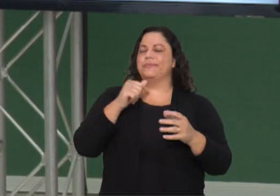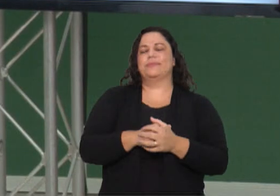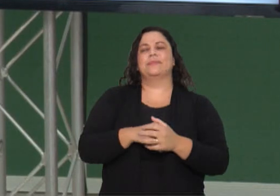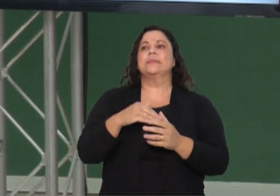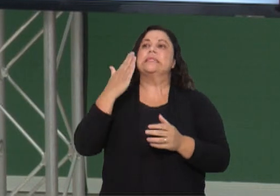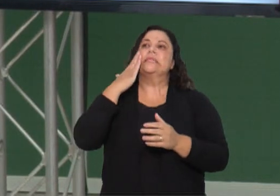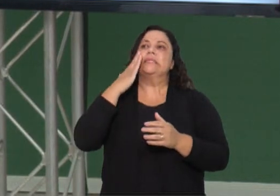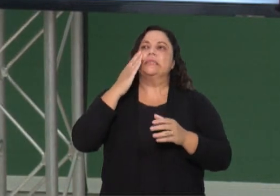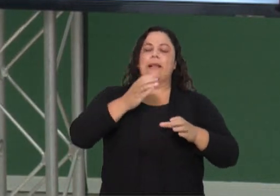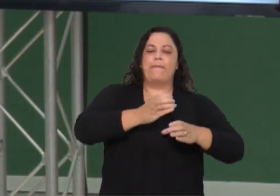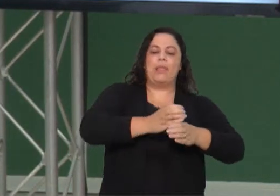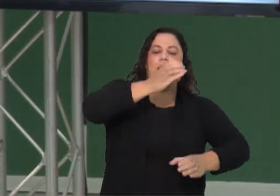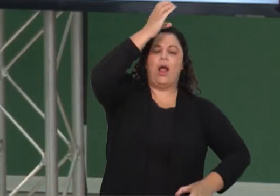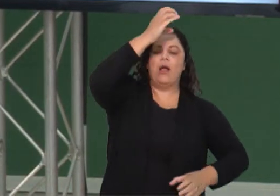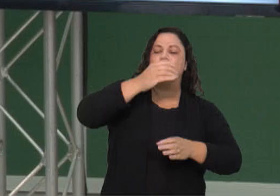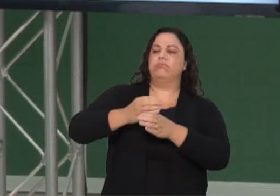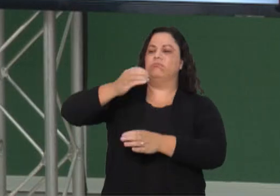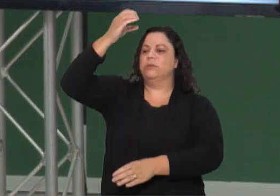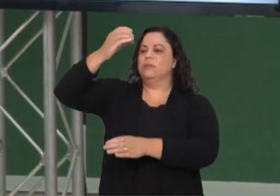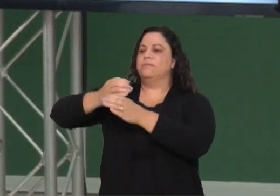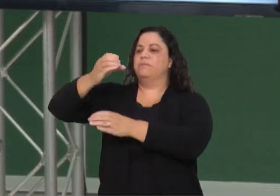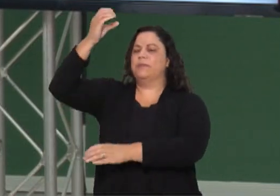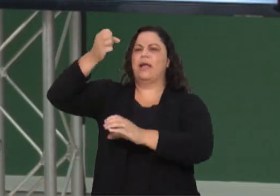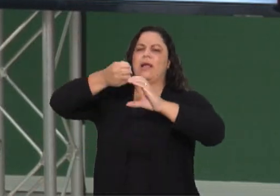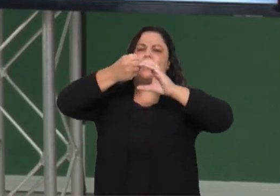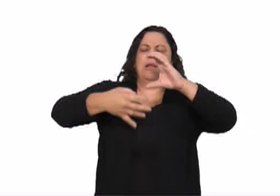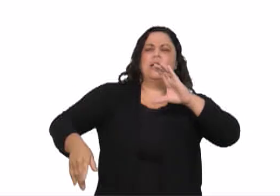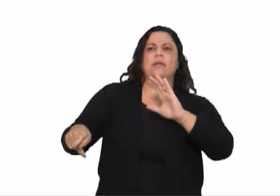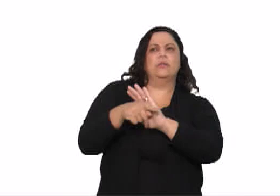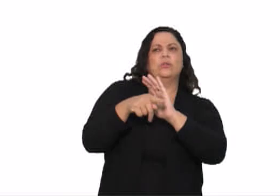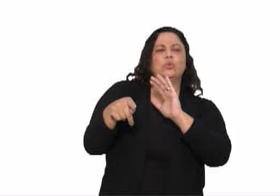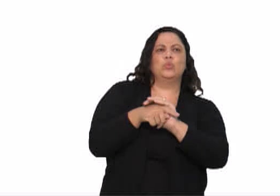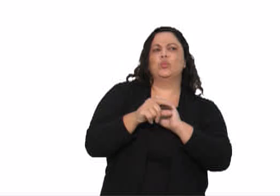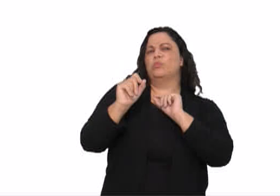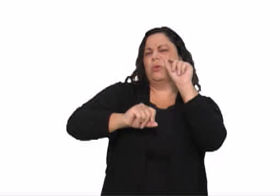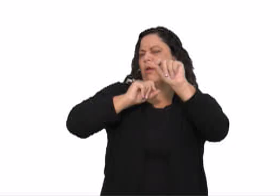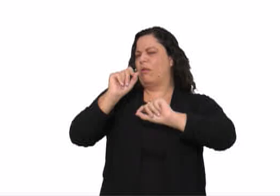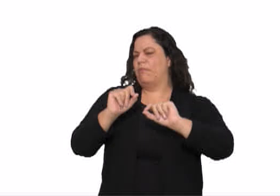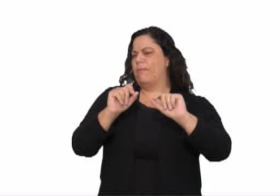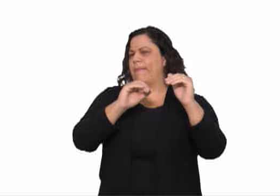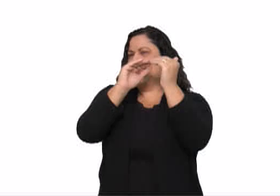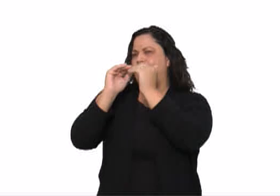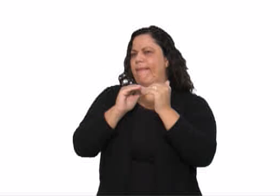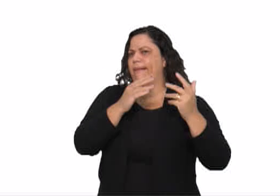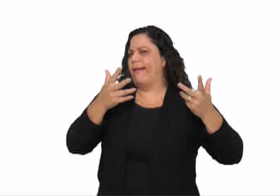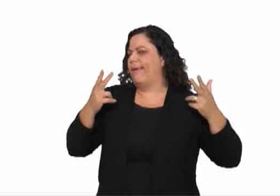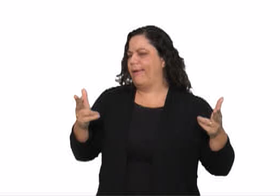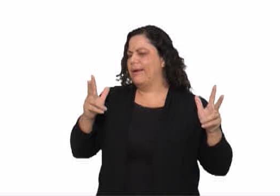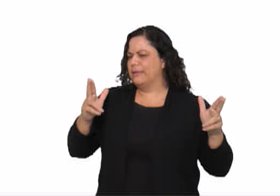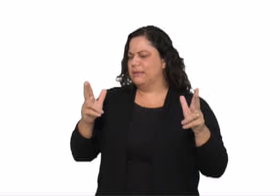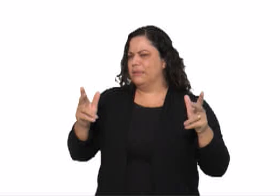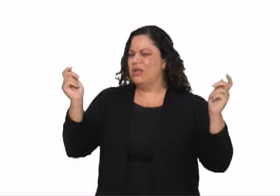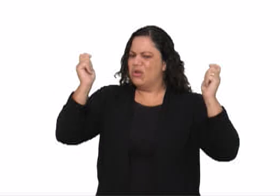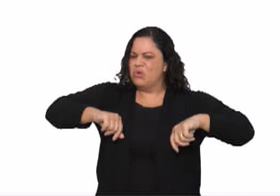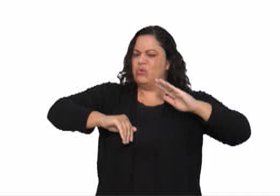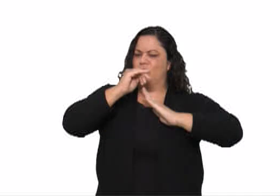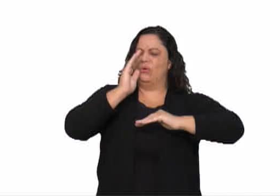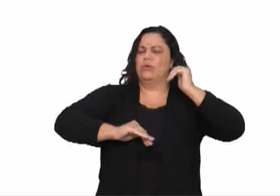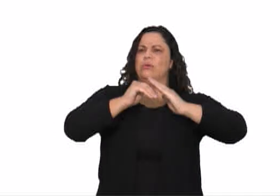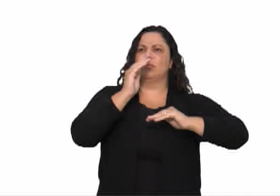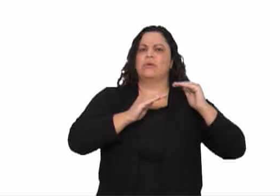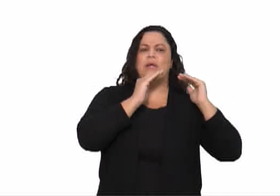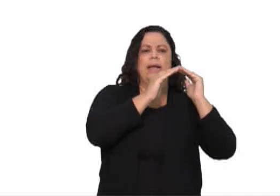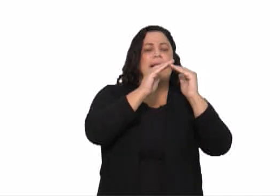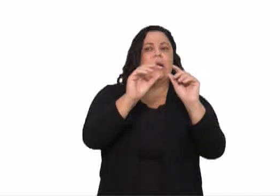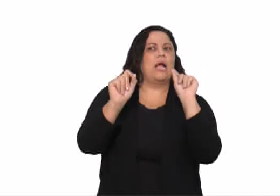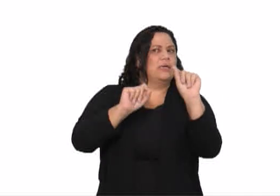colunas. A característica é uma coisa comum? A gente constrói casas dessa maneira? O